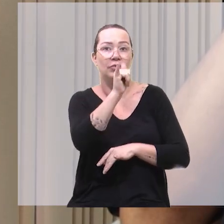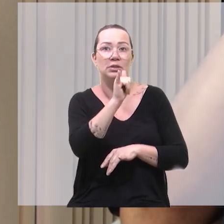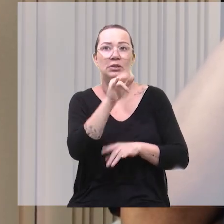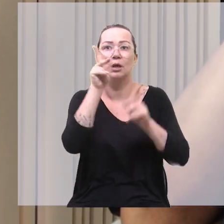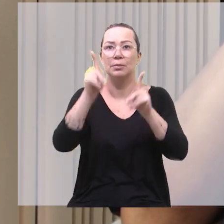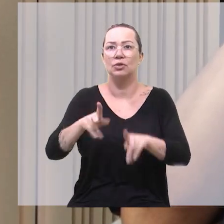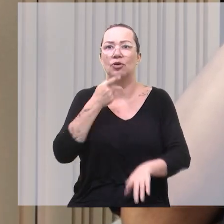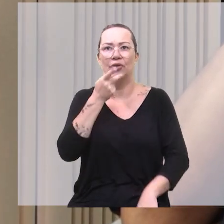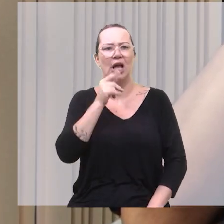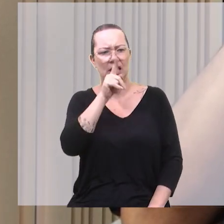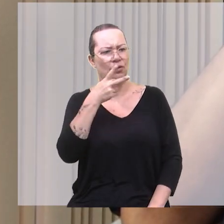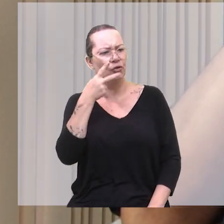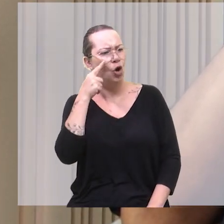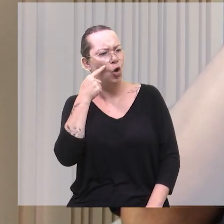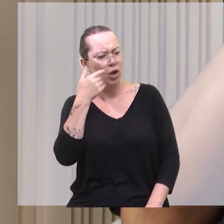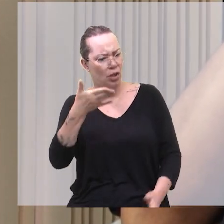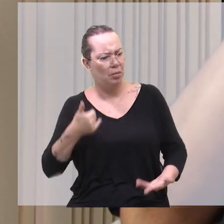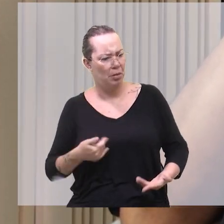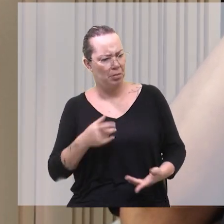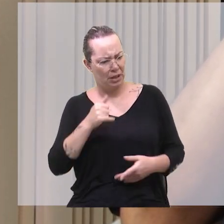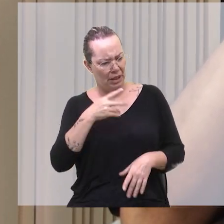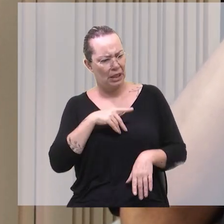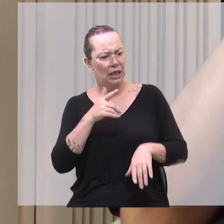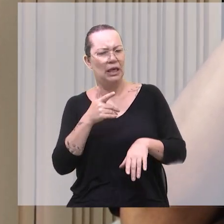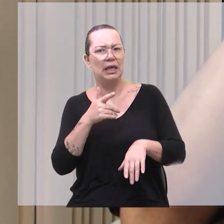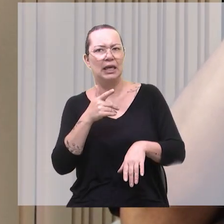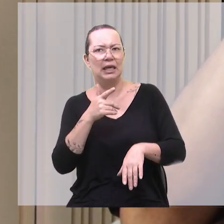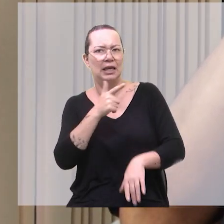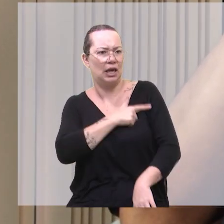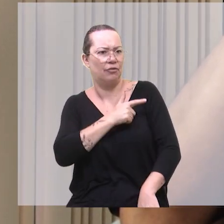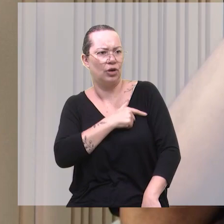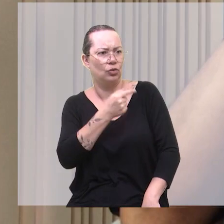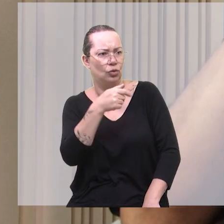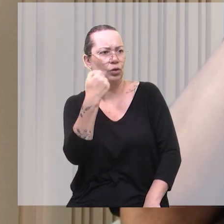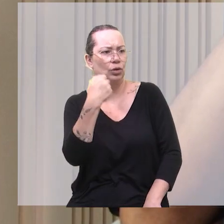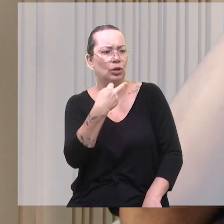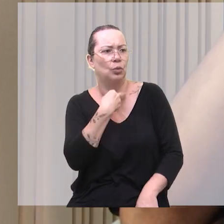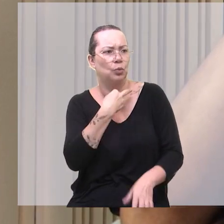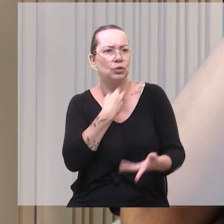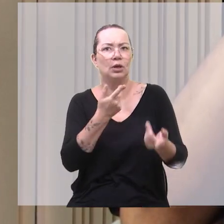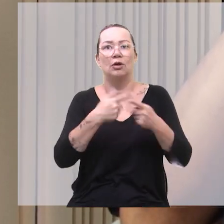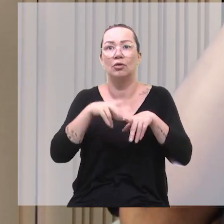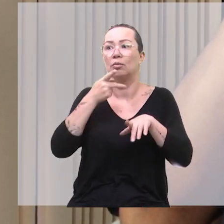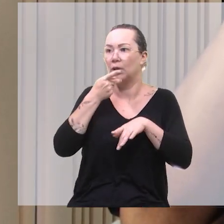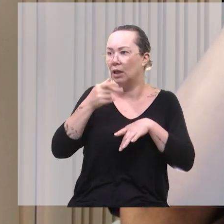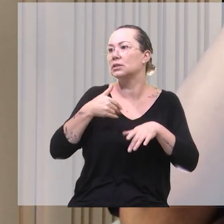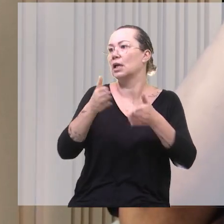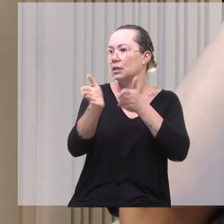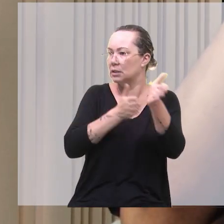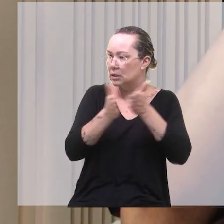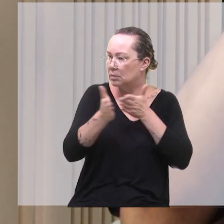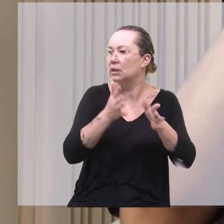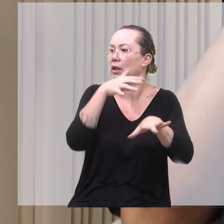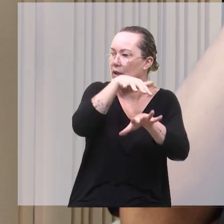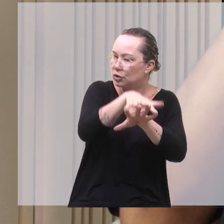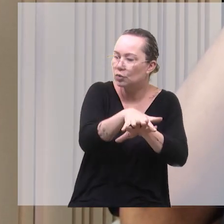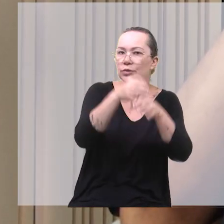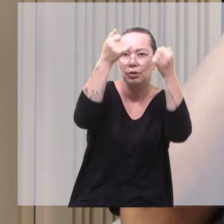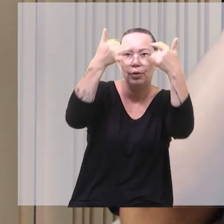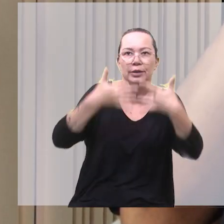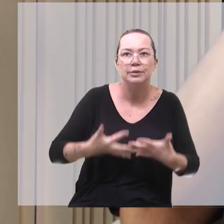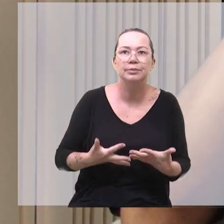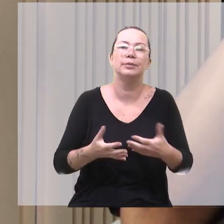a senhora me chamou a atenção, que eu não devia ler os lábios e falar. E eu disse para ela, não, mas na sensibilidade, a inclusão e